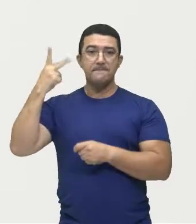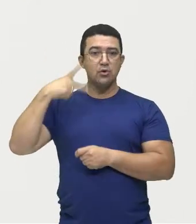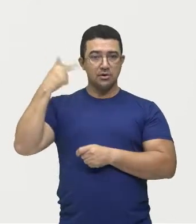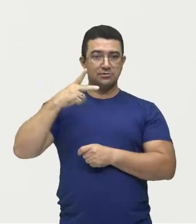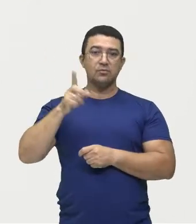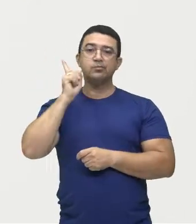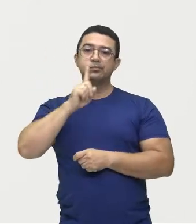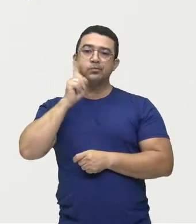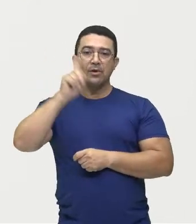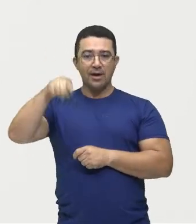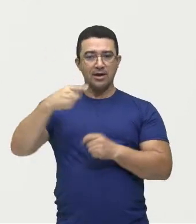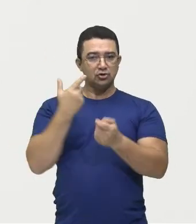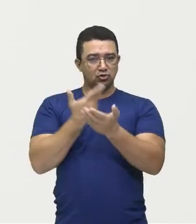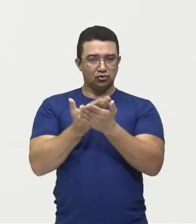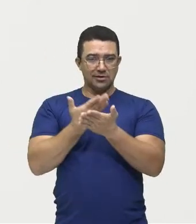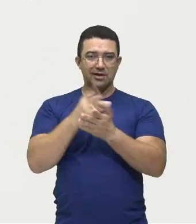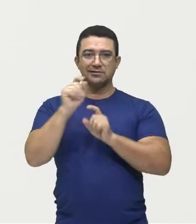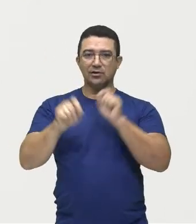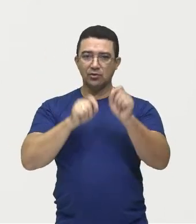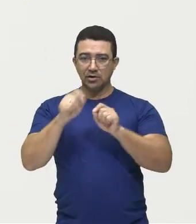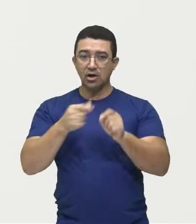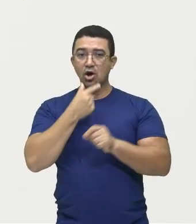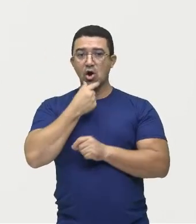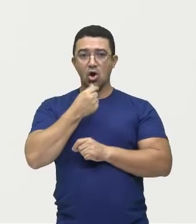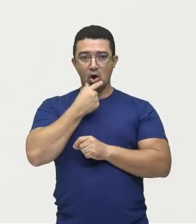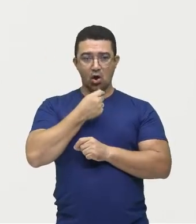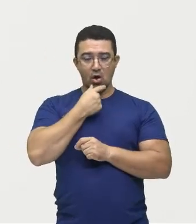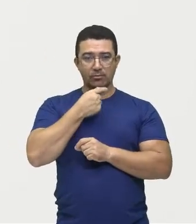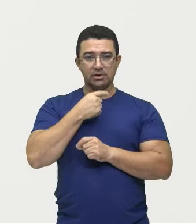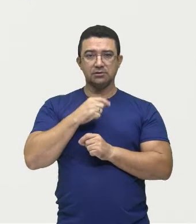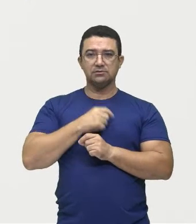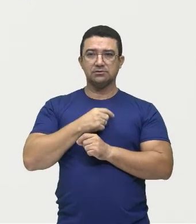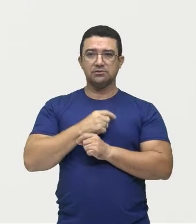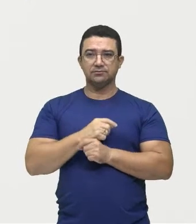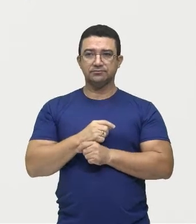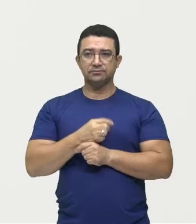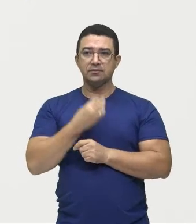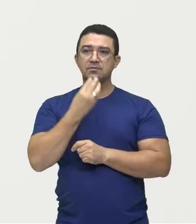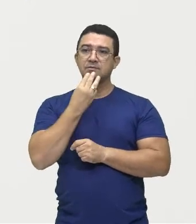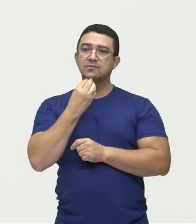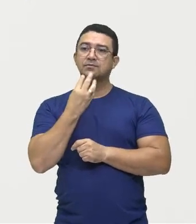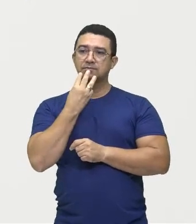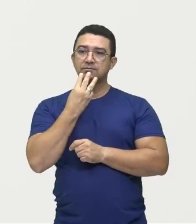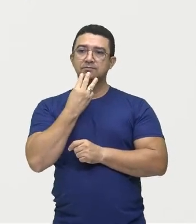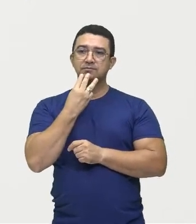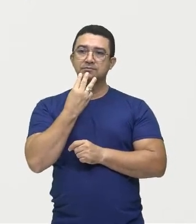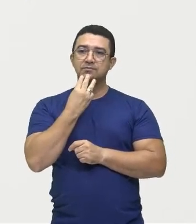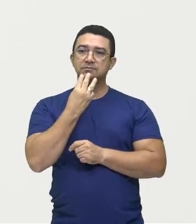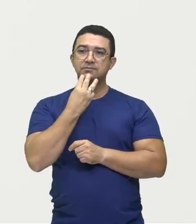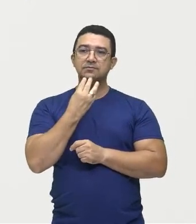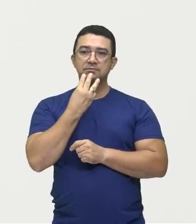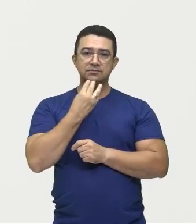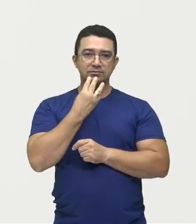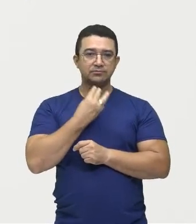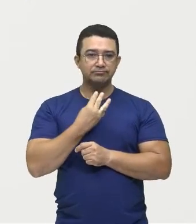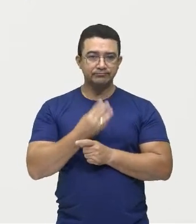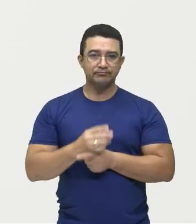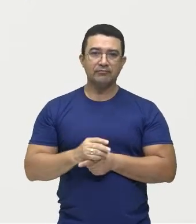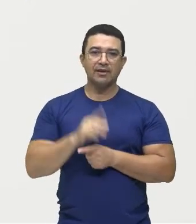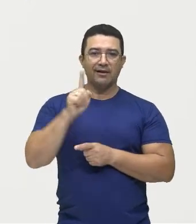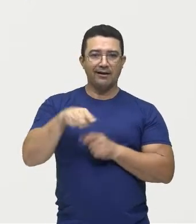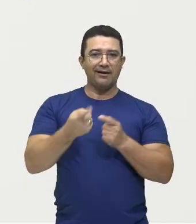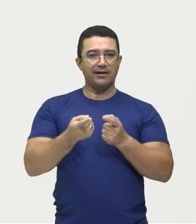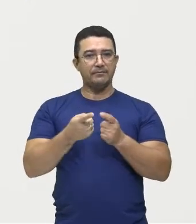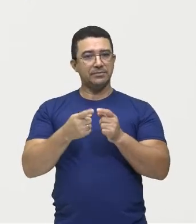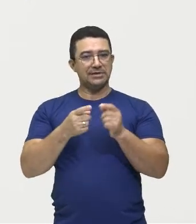pelo sociólogo austríaco Max Weber, em sua obra A Ética Protestante e o Espírito do Capitalismo. O